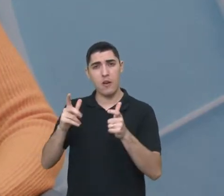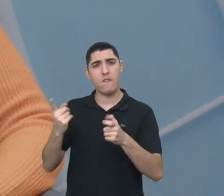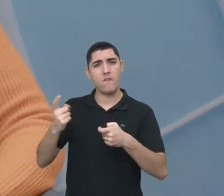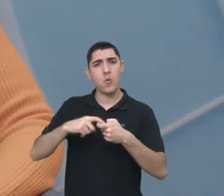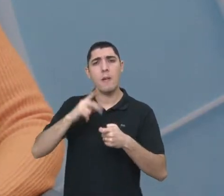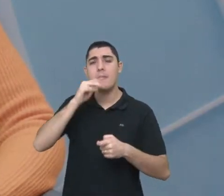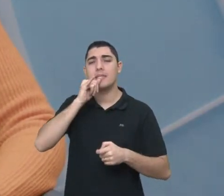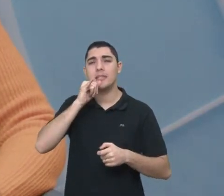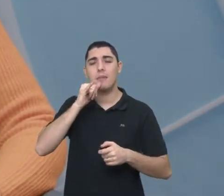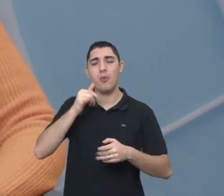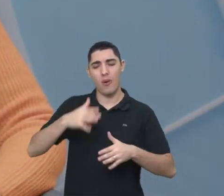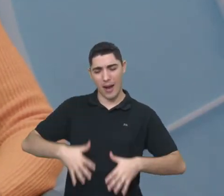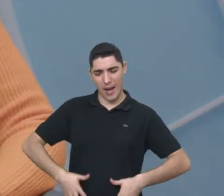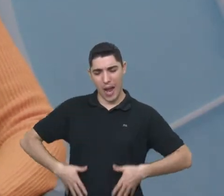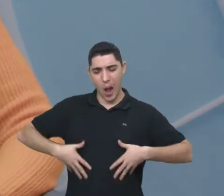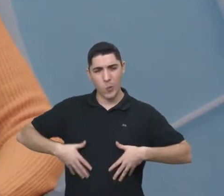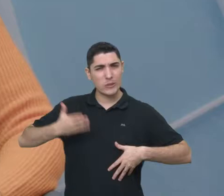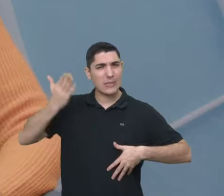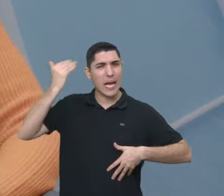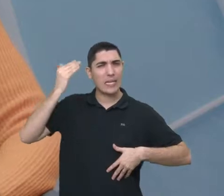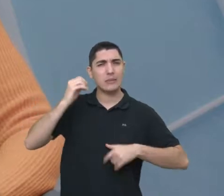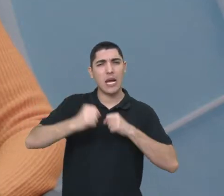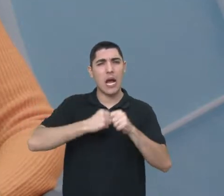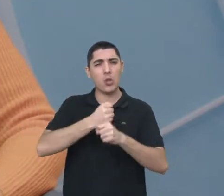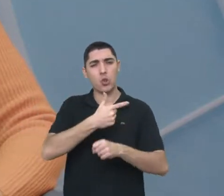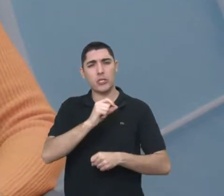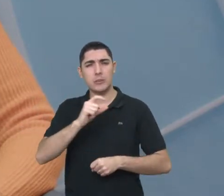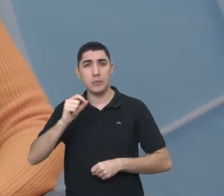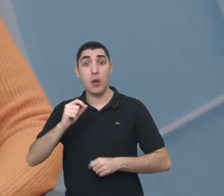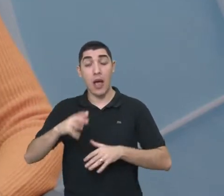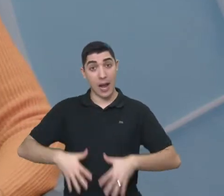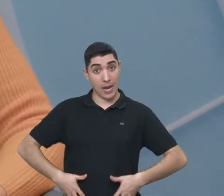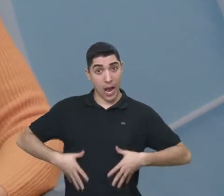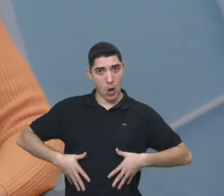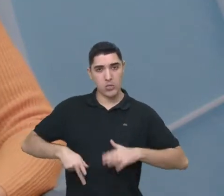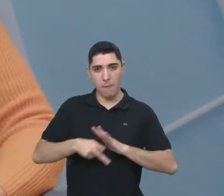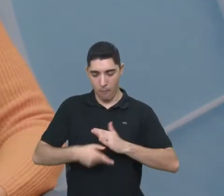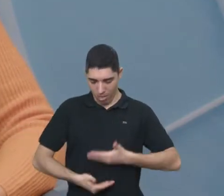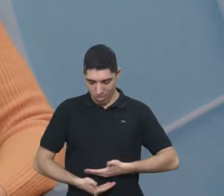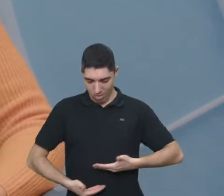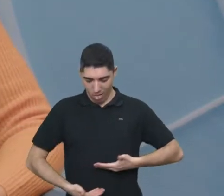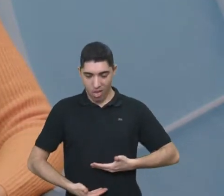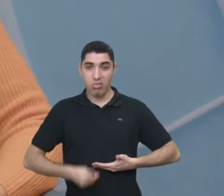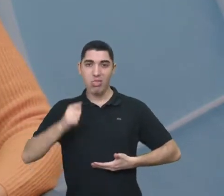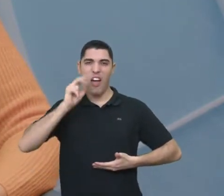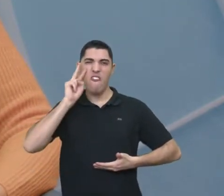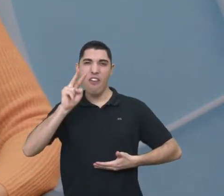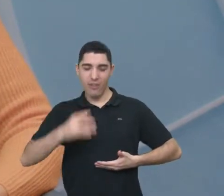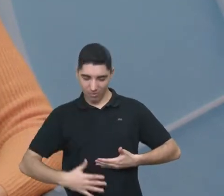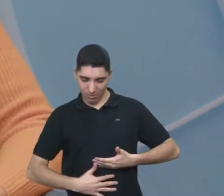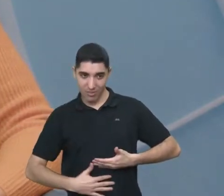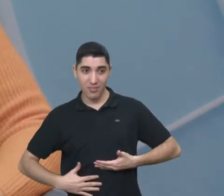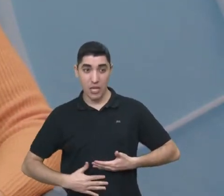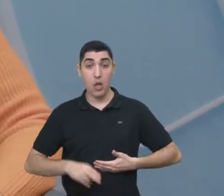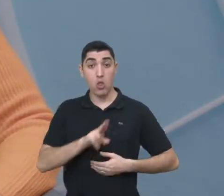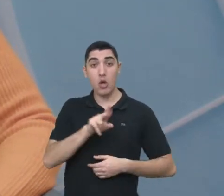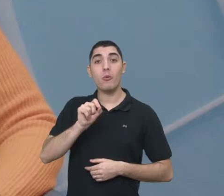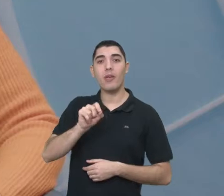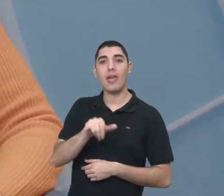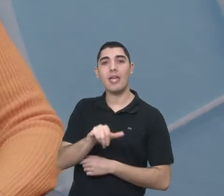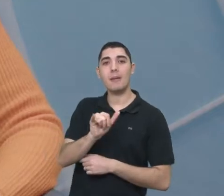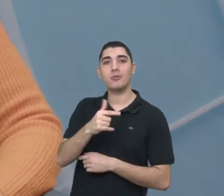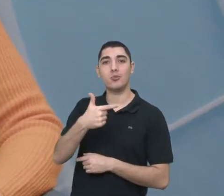das calças cintura baixa, que foi muito sucesso nos anos 2000. Esse termo na moda é conhecido como